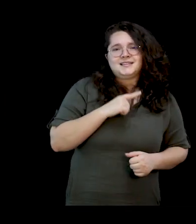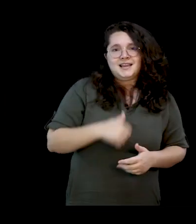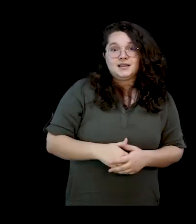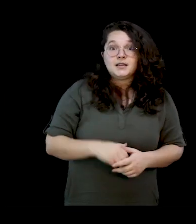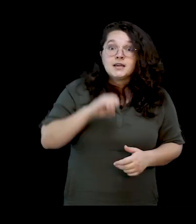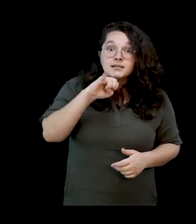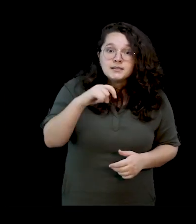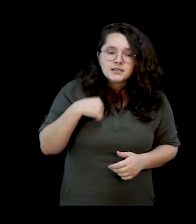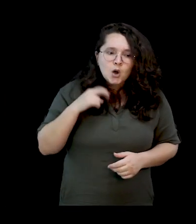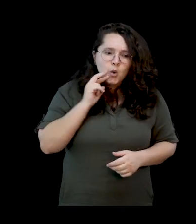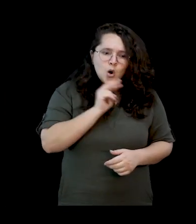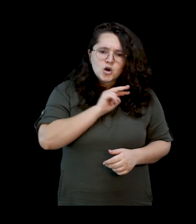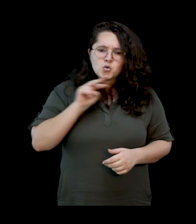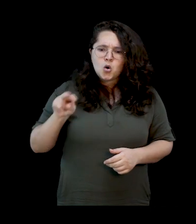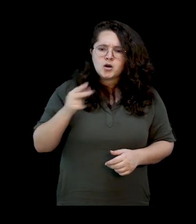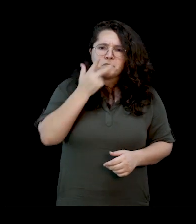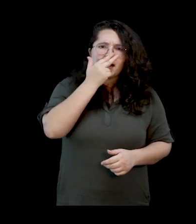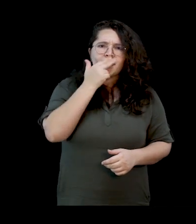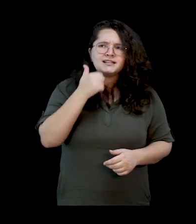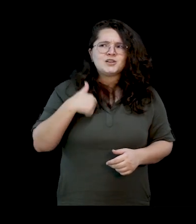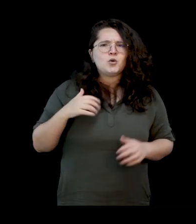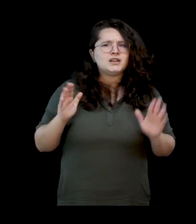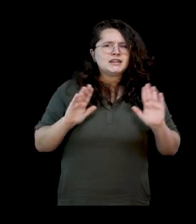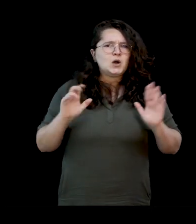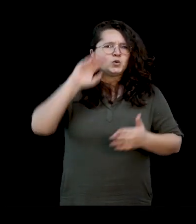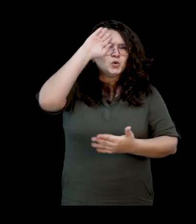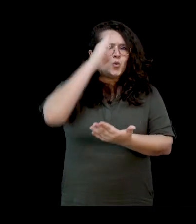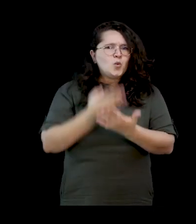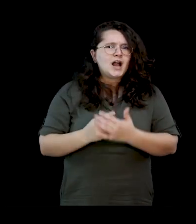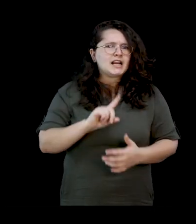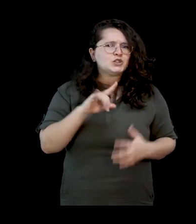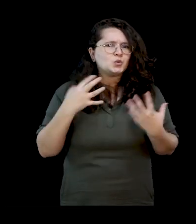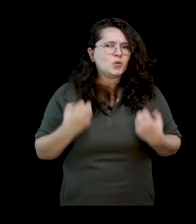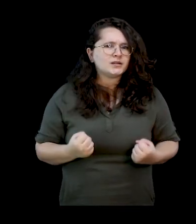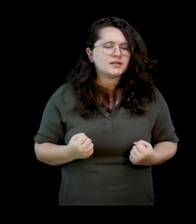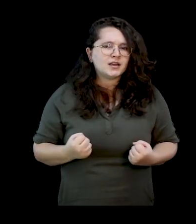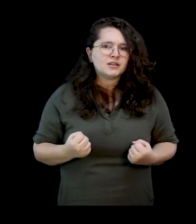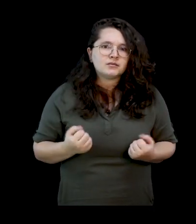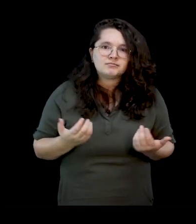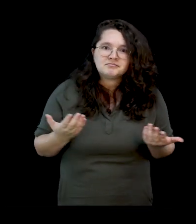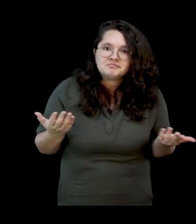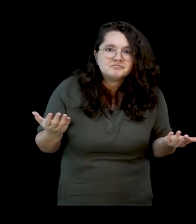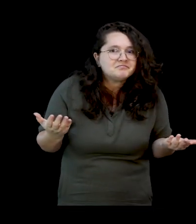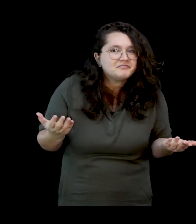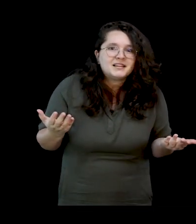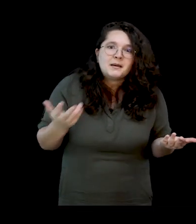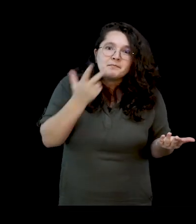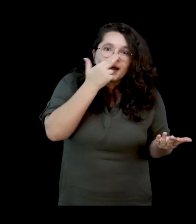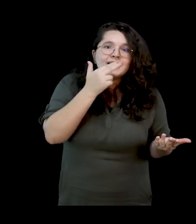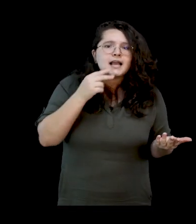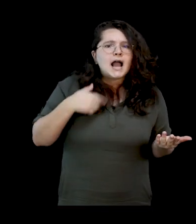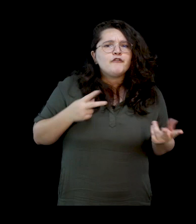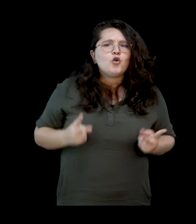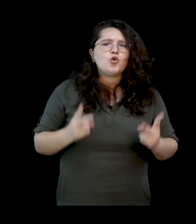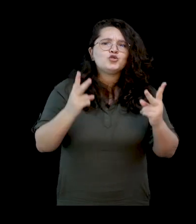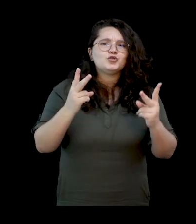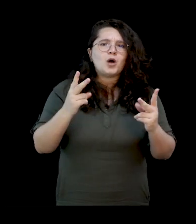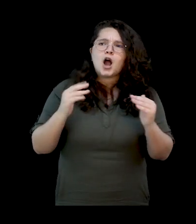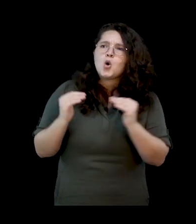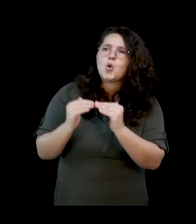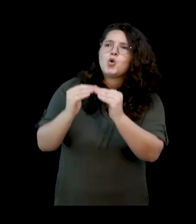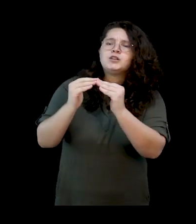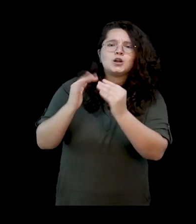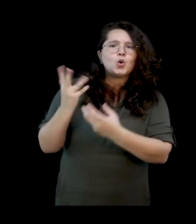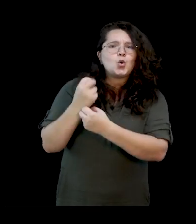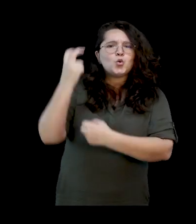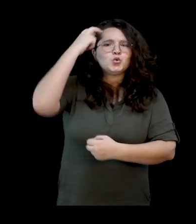negar isso é ficar num estado de minoridade intelectual que faz com que você simplesmente torne a cultura